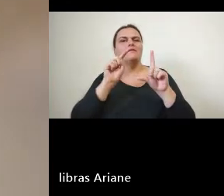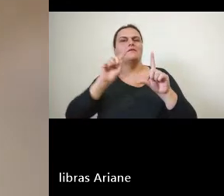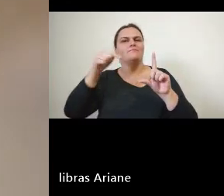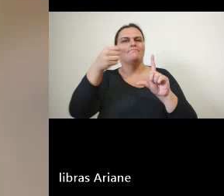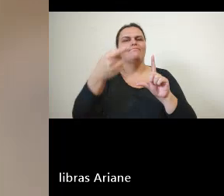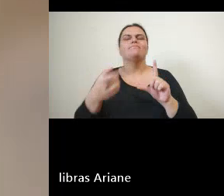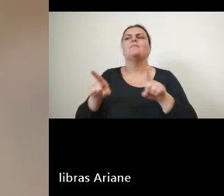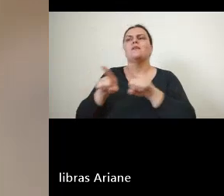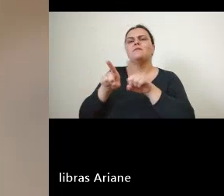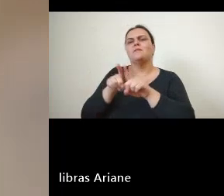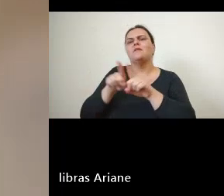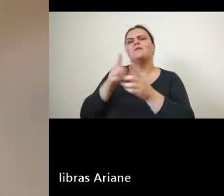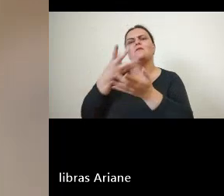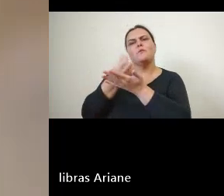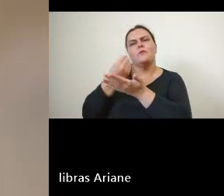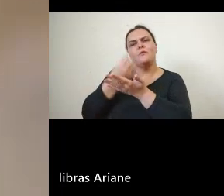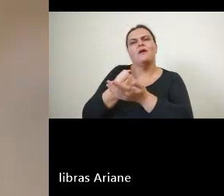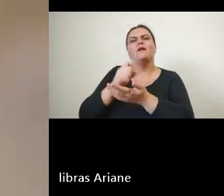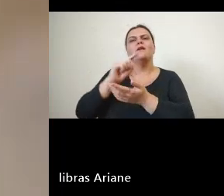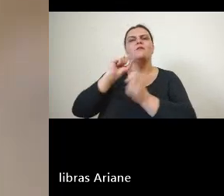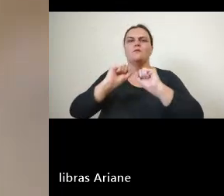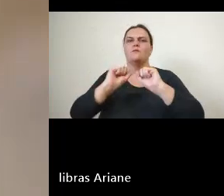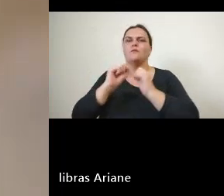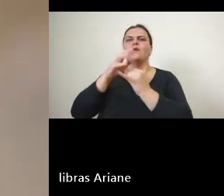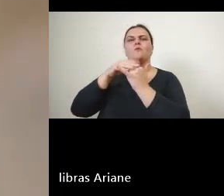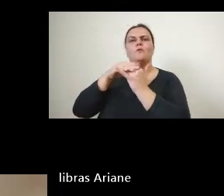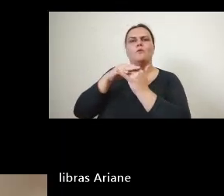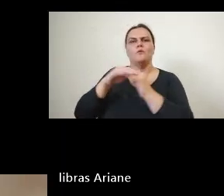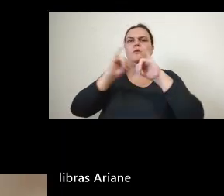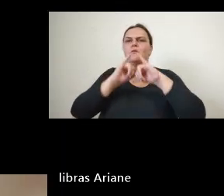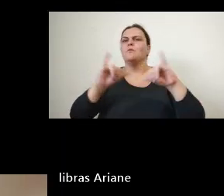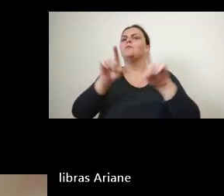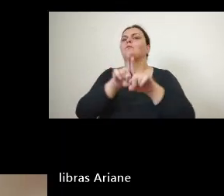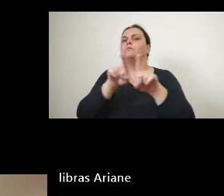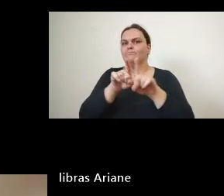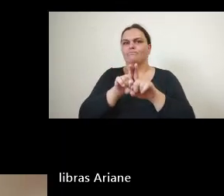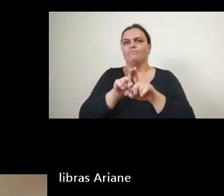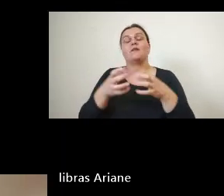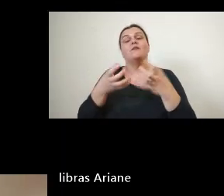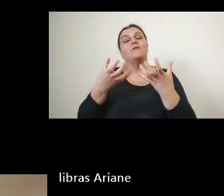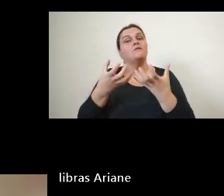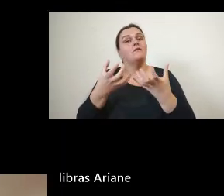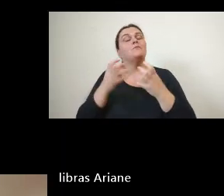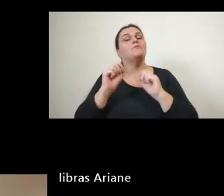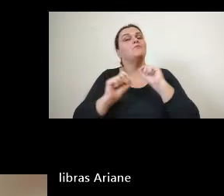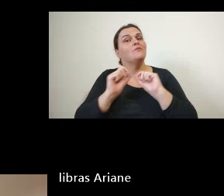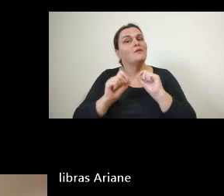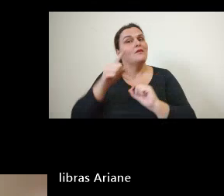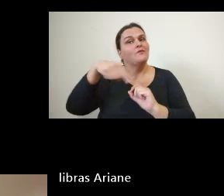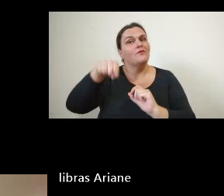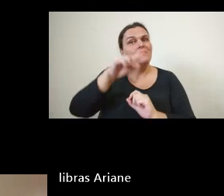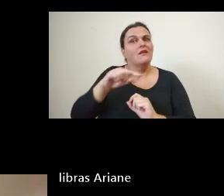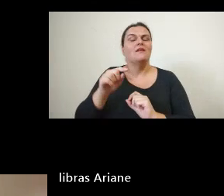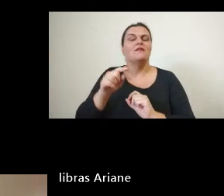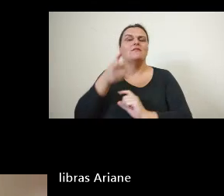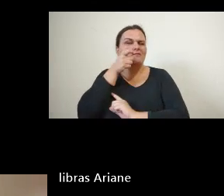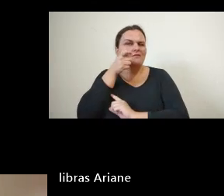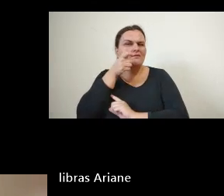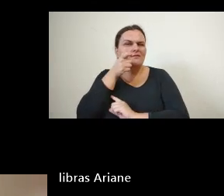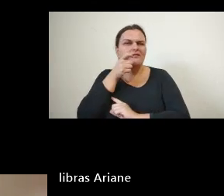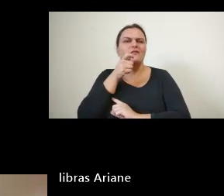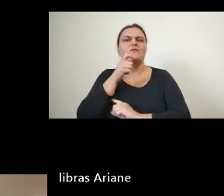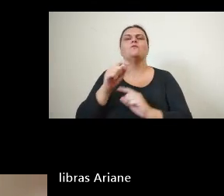e será disponibilizado no YouTube em alguns dias. Solicitamos à plateia que mantenha os microfones e câmeras desligadas.